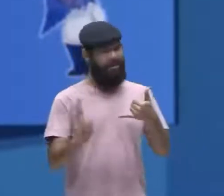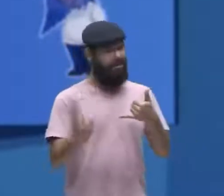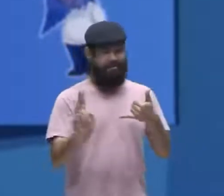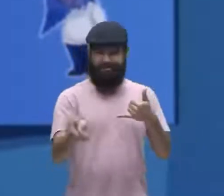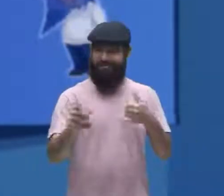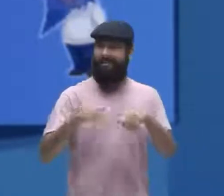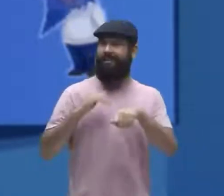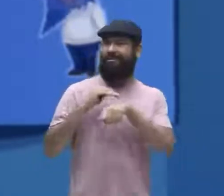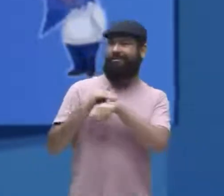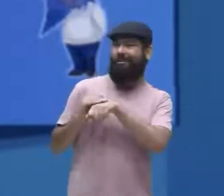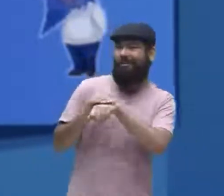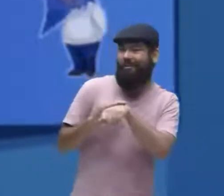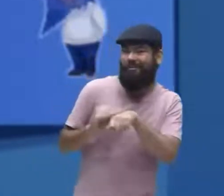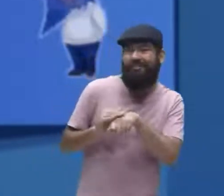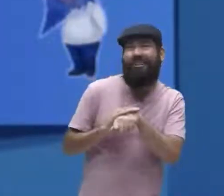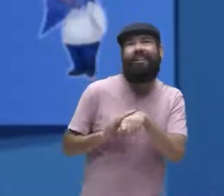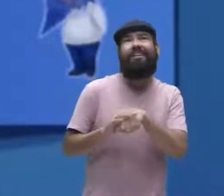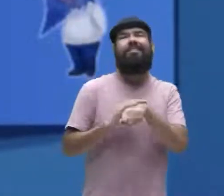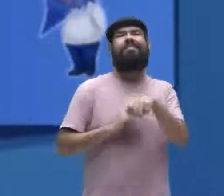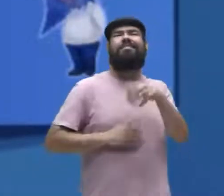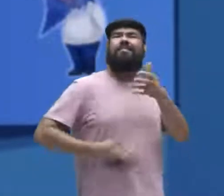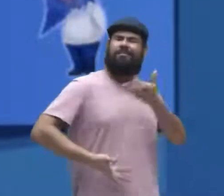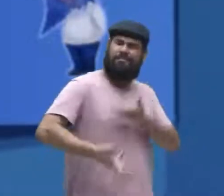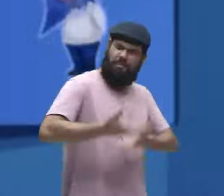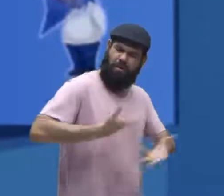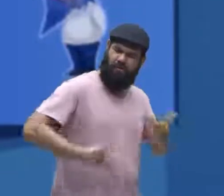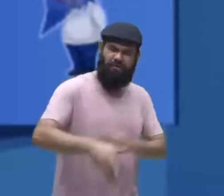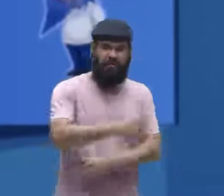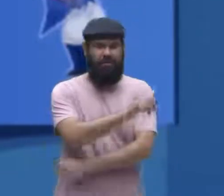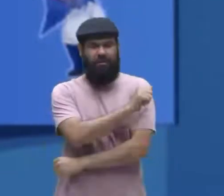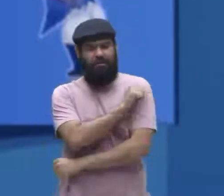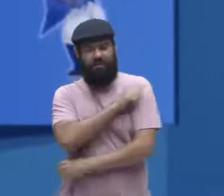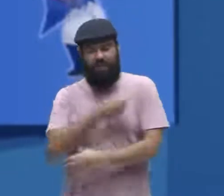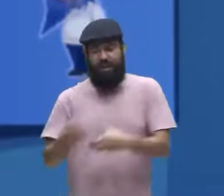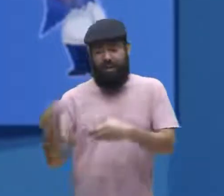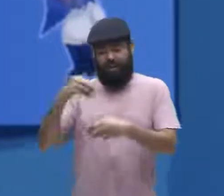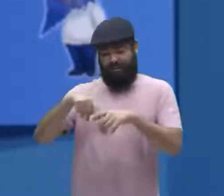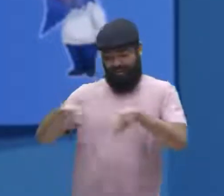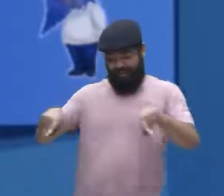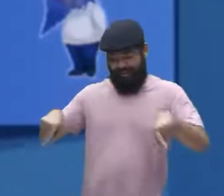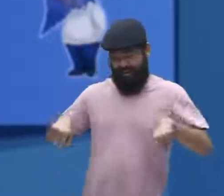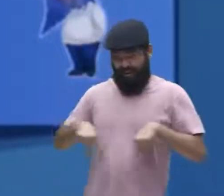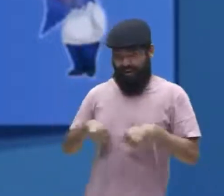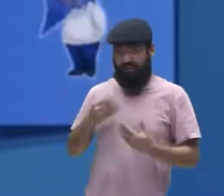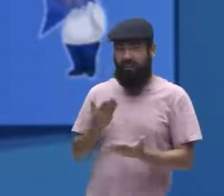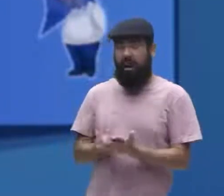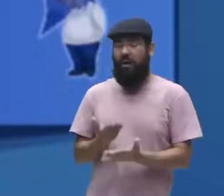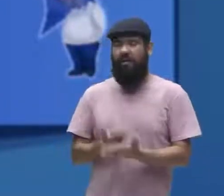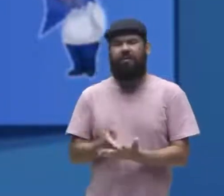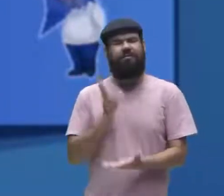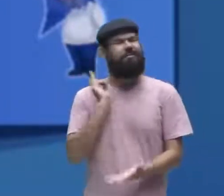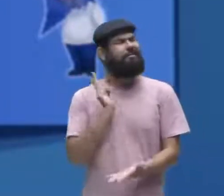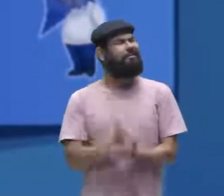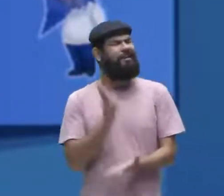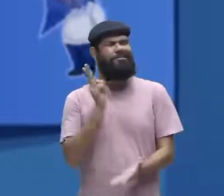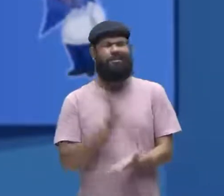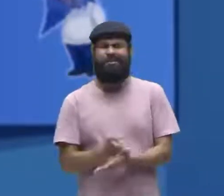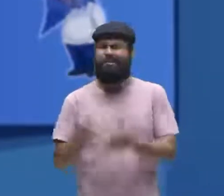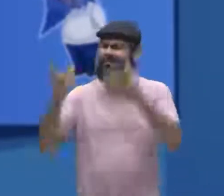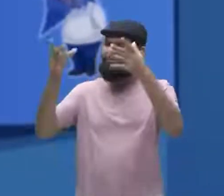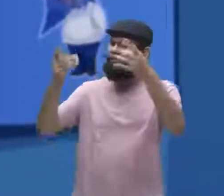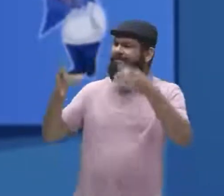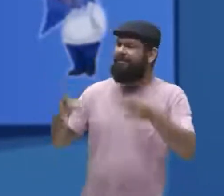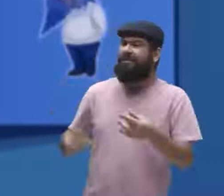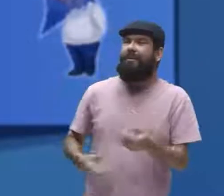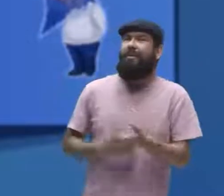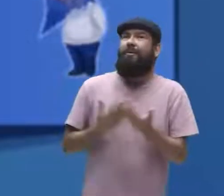de conversas, nas nossas interações com nossos alunos, dentro da sala de aula, a gente sempre fala para eles a